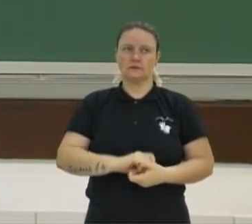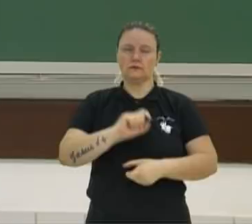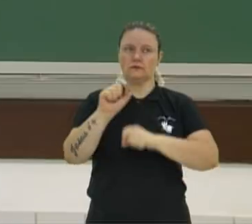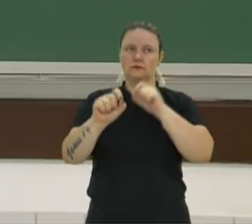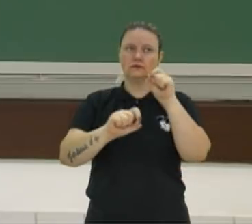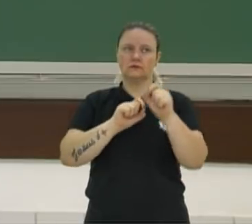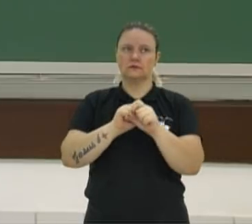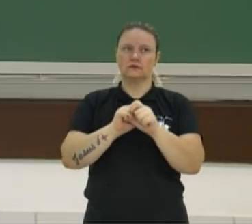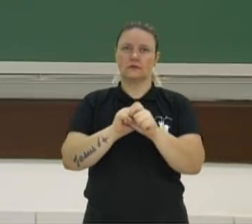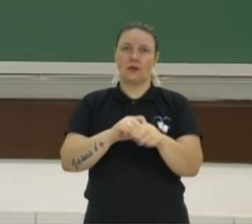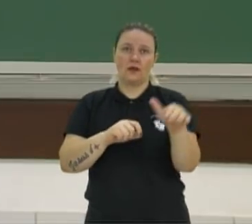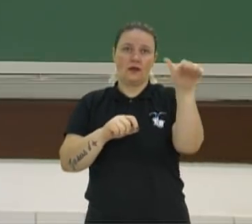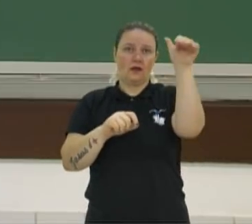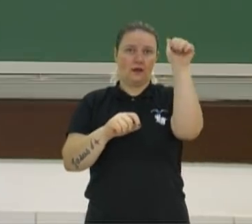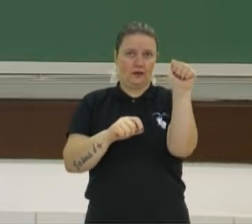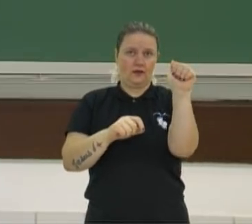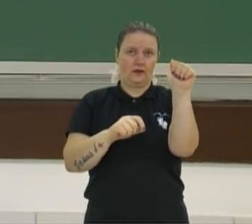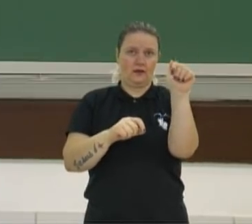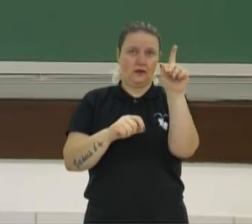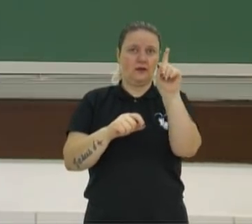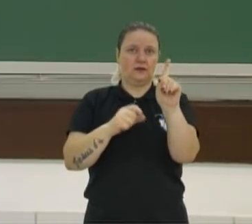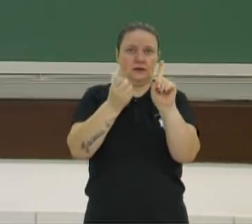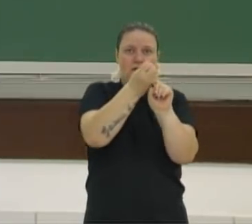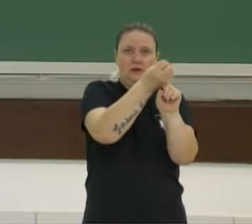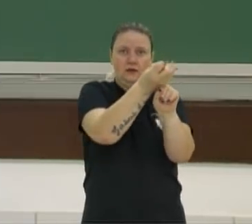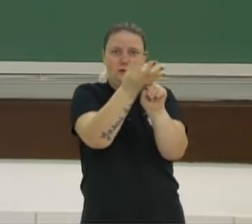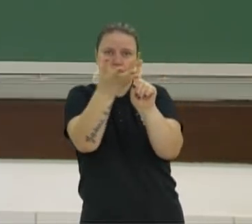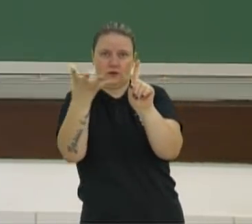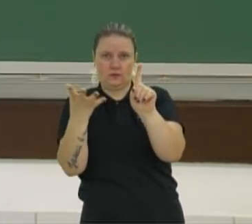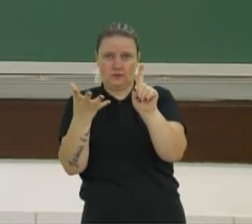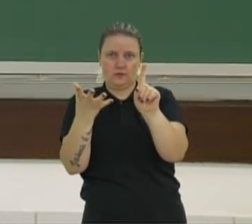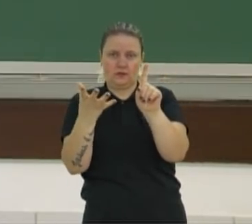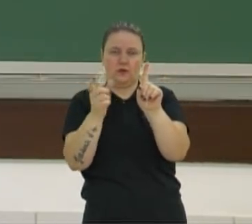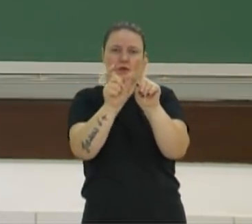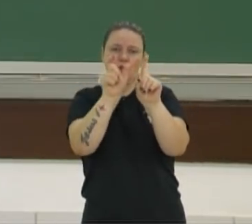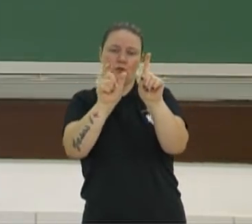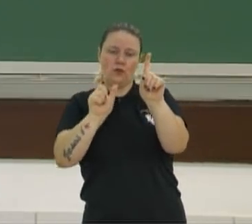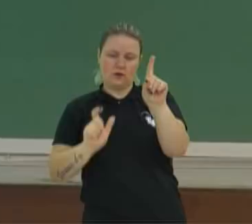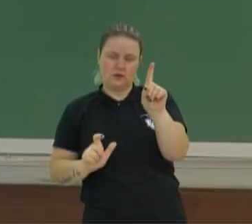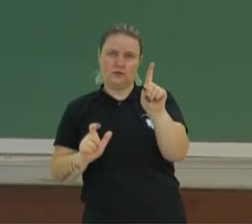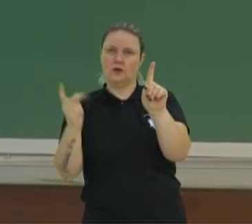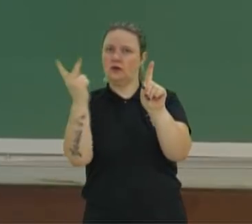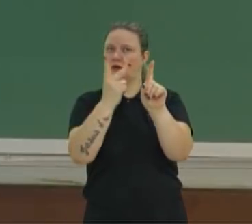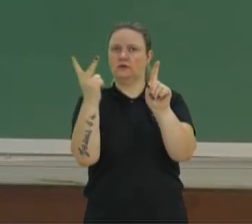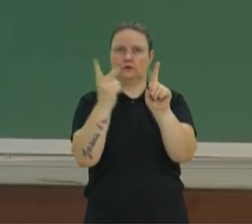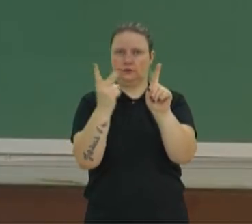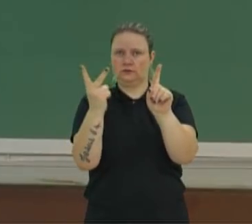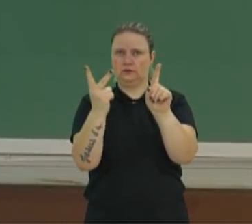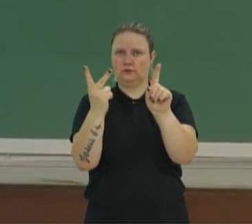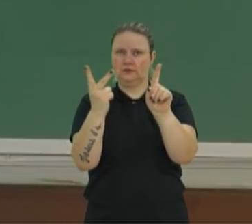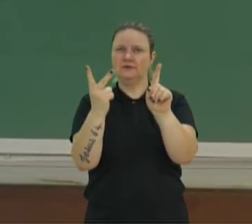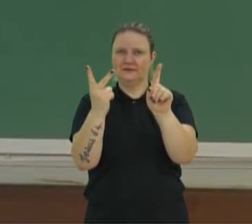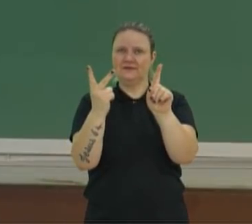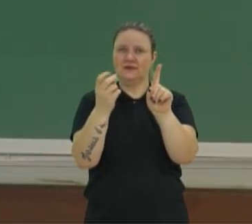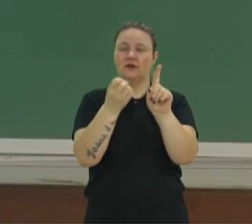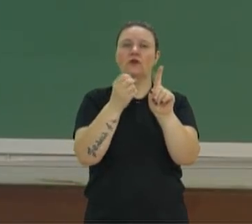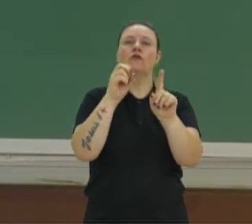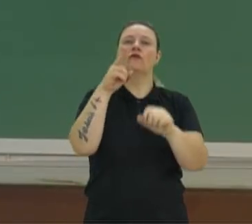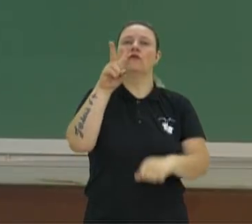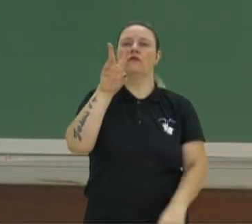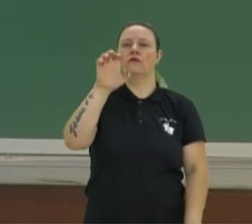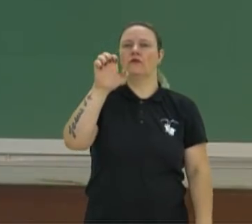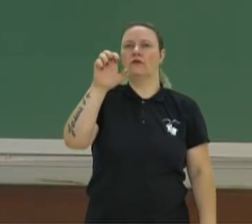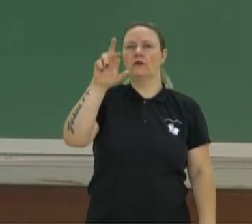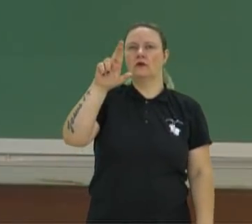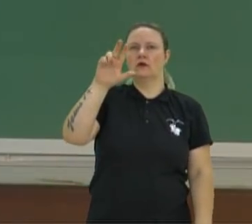guia ela é apresentada de forma verbal e não verbal. Resgatando esse conteúdo, a linguagem verbal é quando